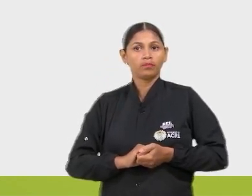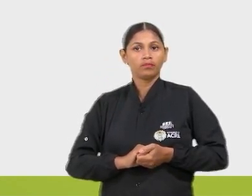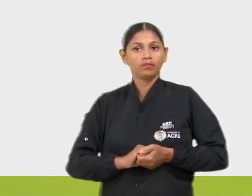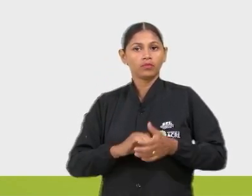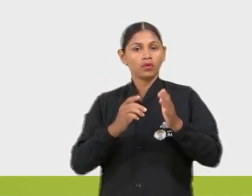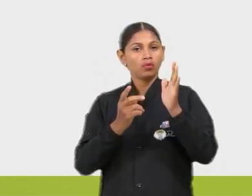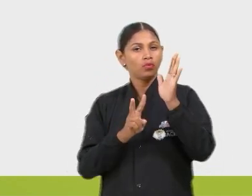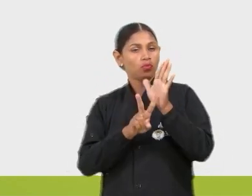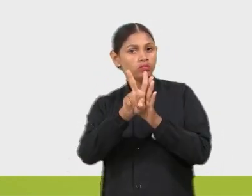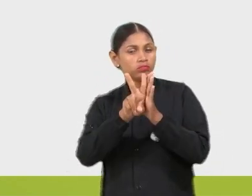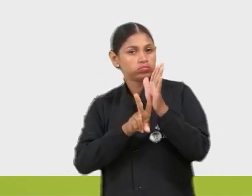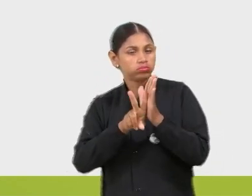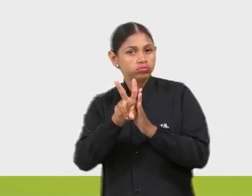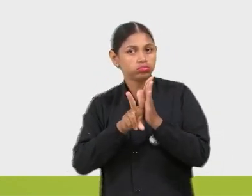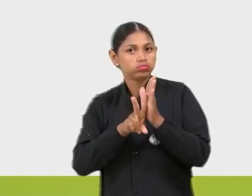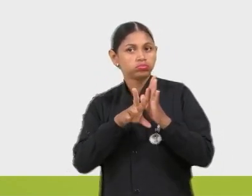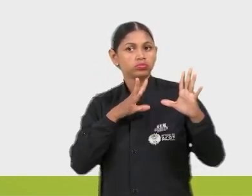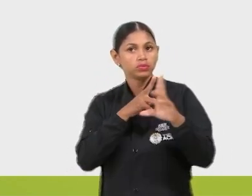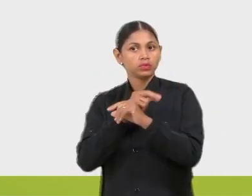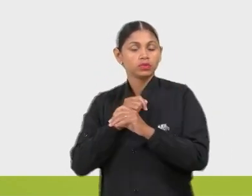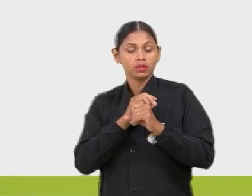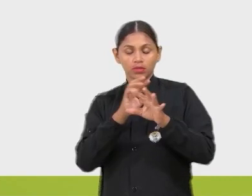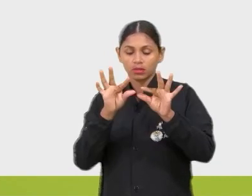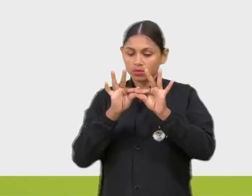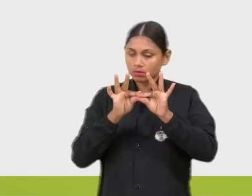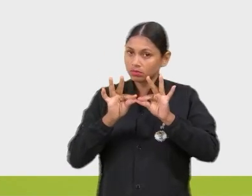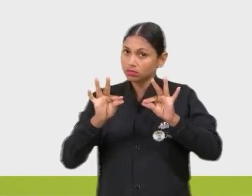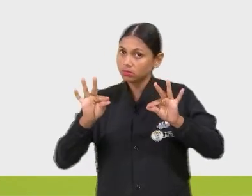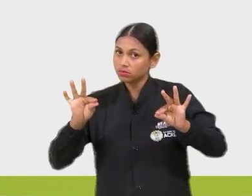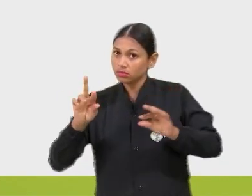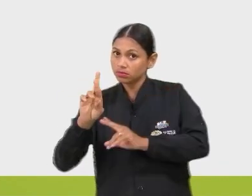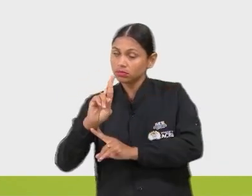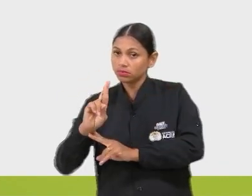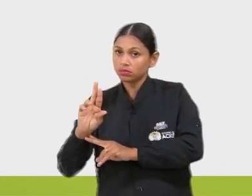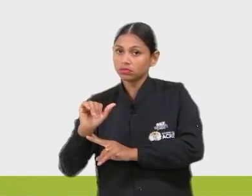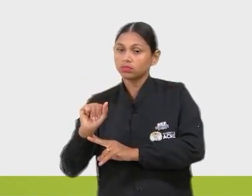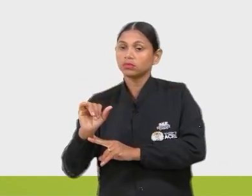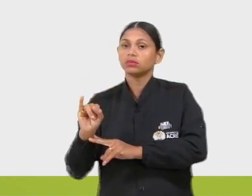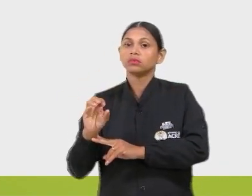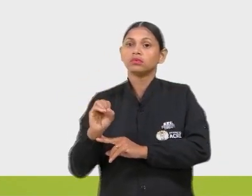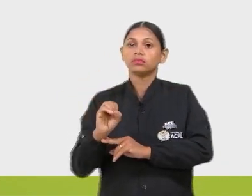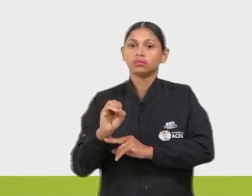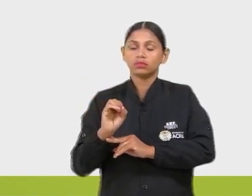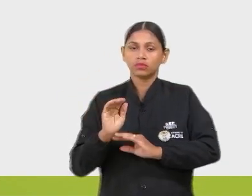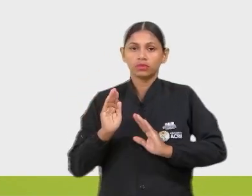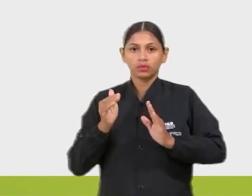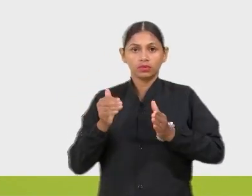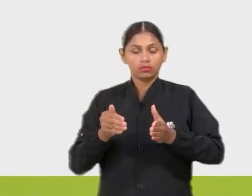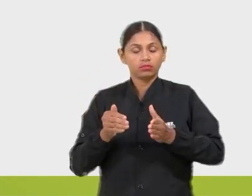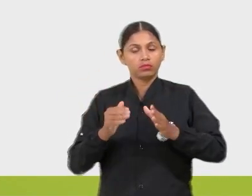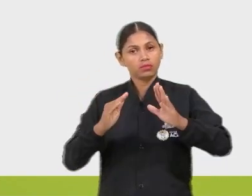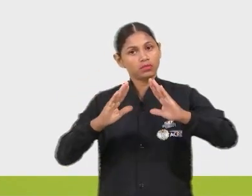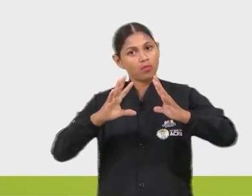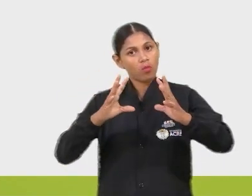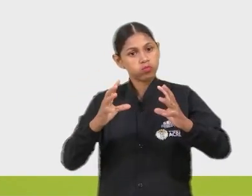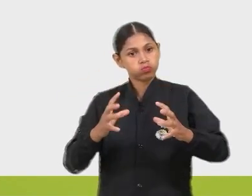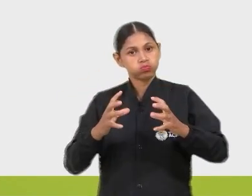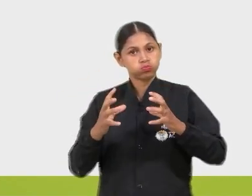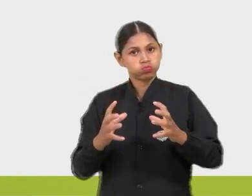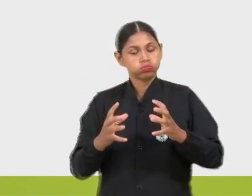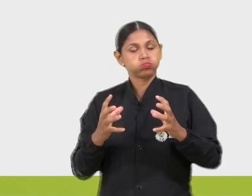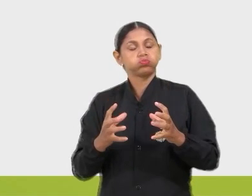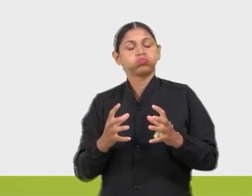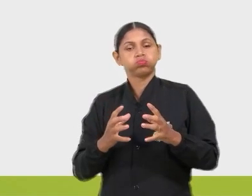em função do raio, onde o raio corresponde à distância entre o centro e qualquer ponto da superfície. A esfera é um sólido